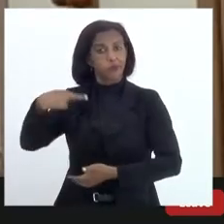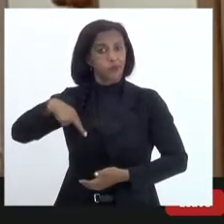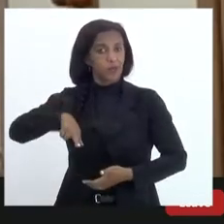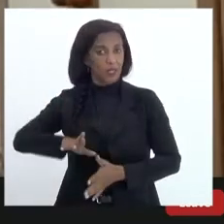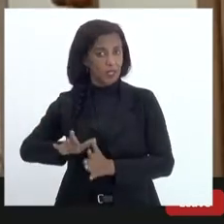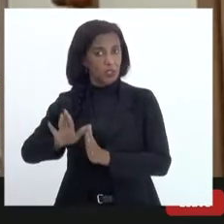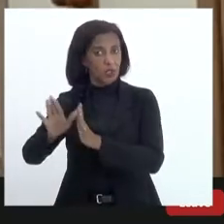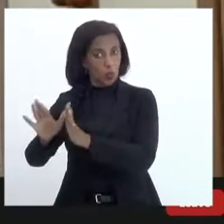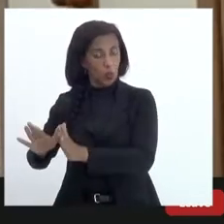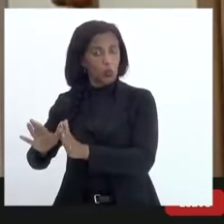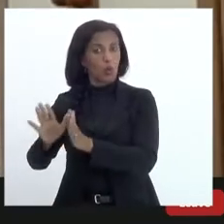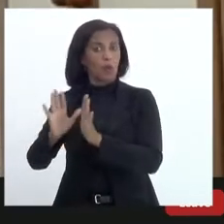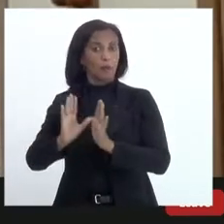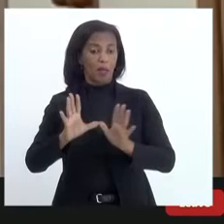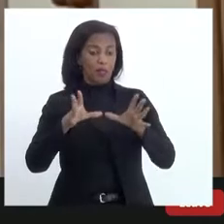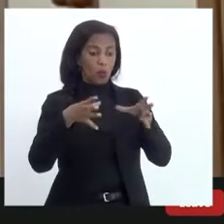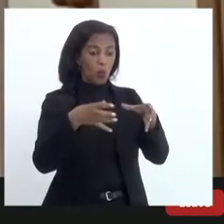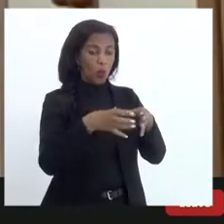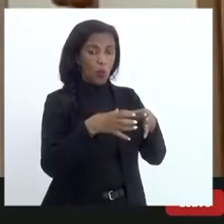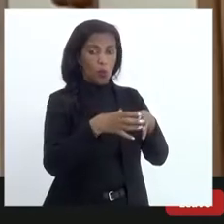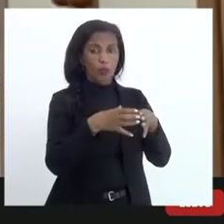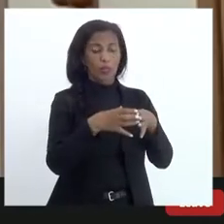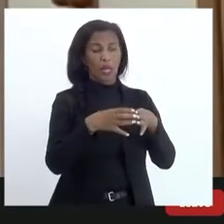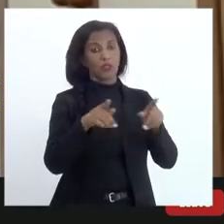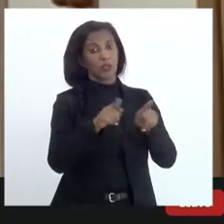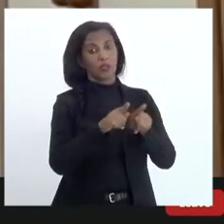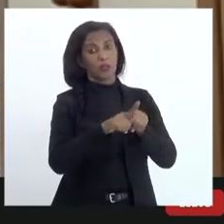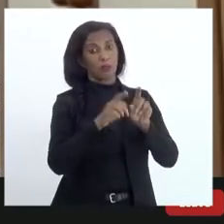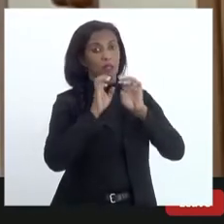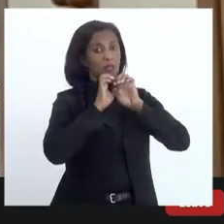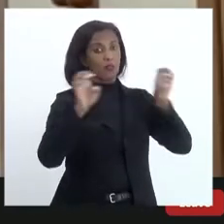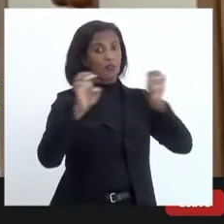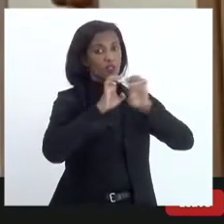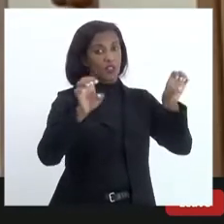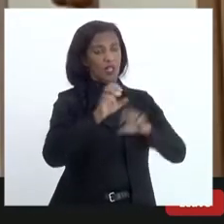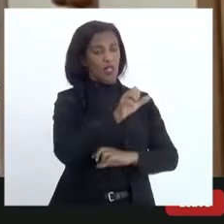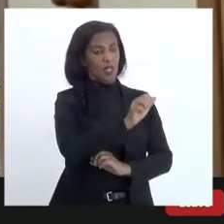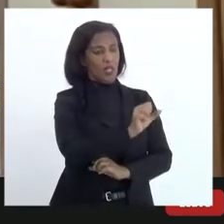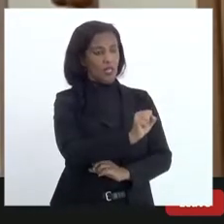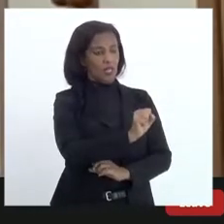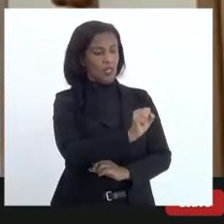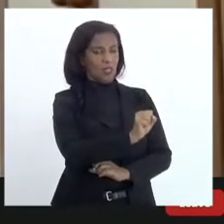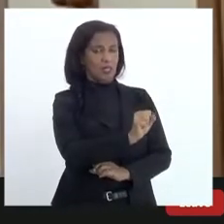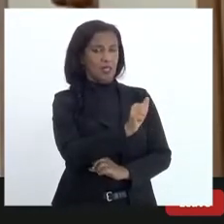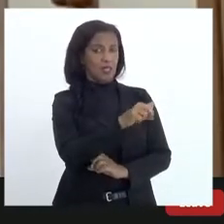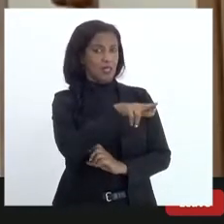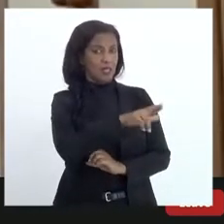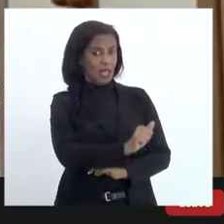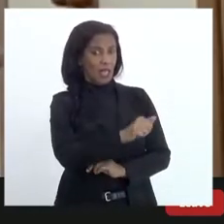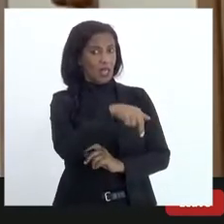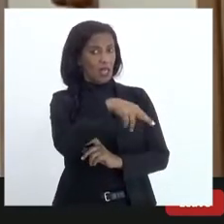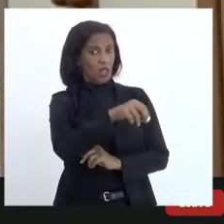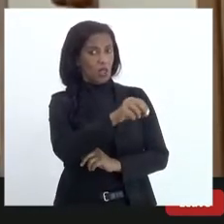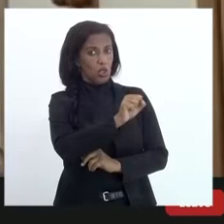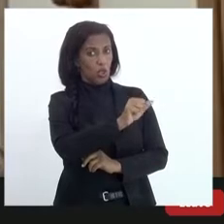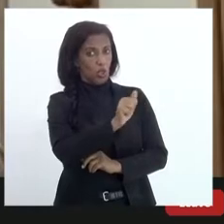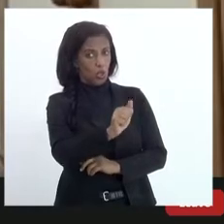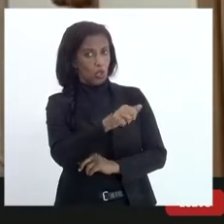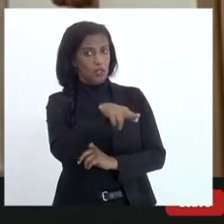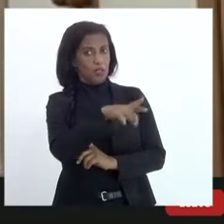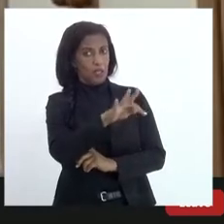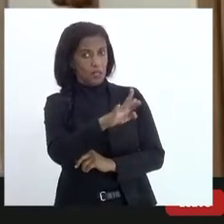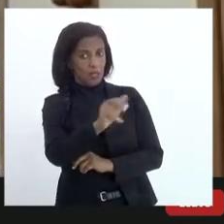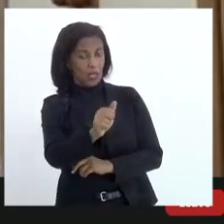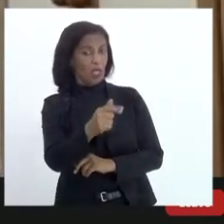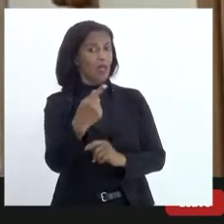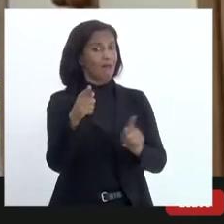membro da igreja, da comunidade evangélica Sara Nossa Terra, que proferiu aquelas ofensas racistas e homofóbicas. A defensoria está atuando